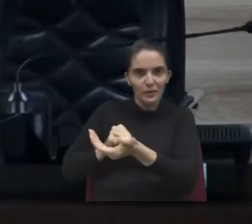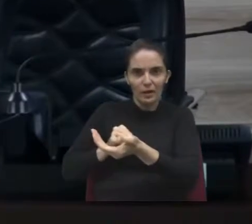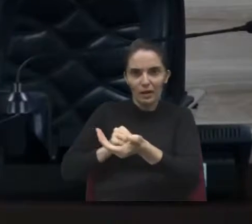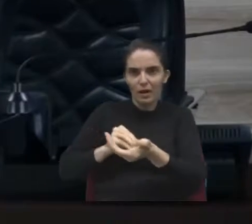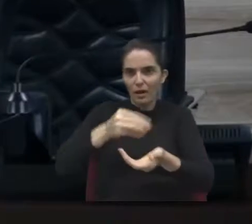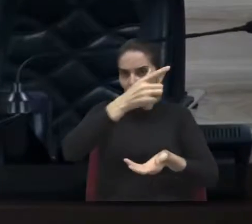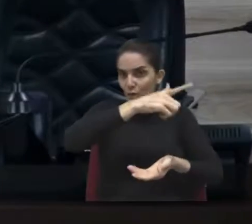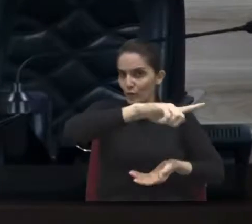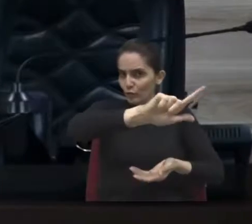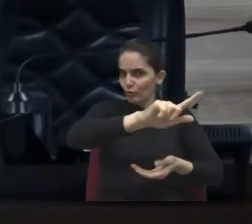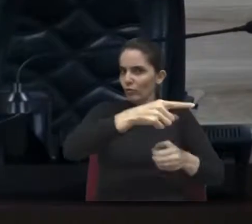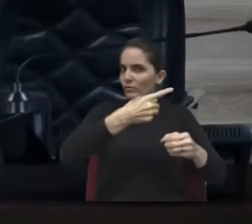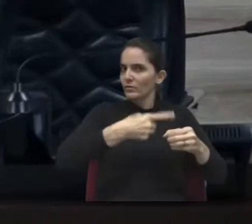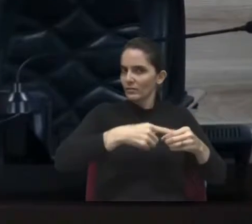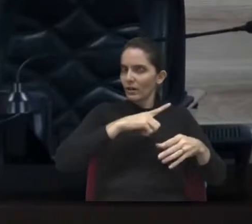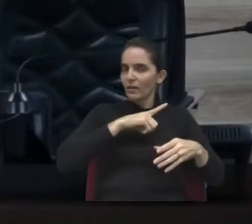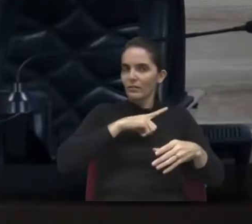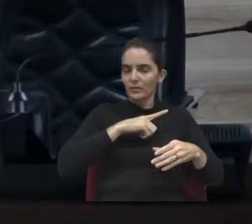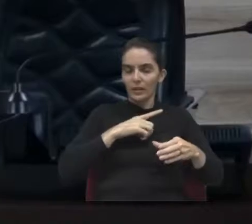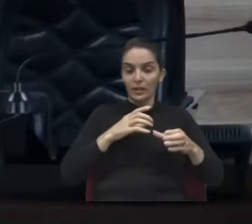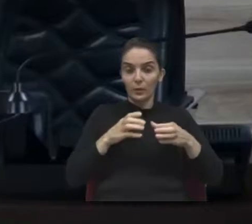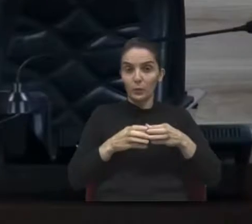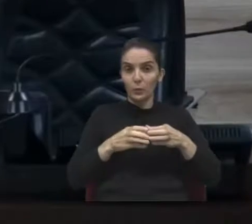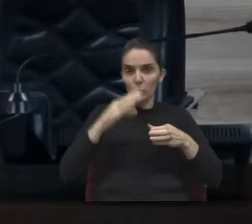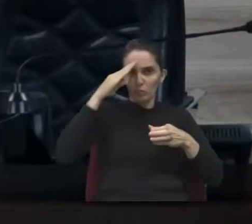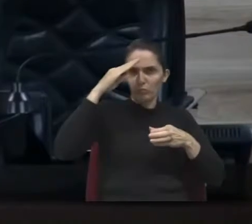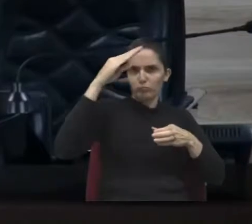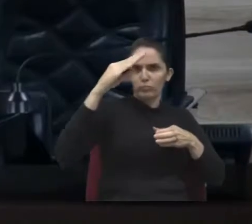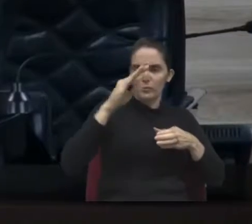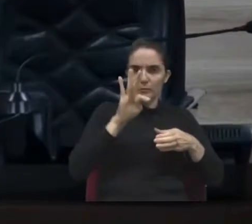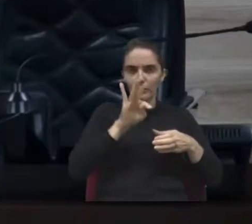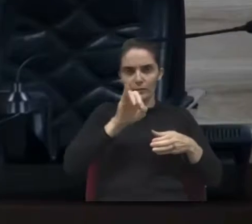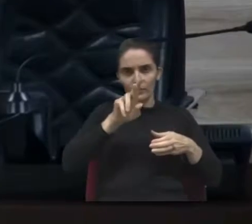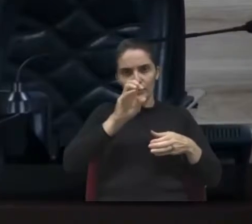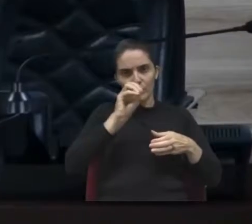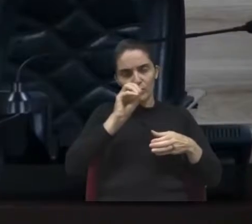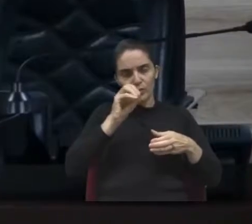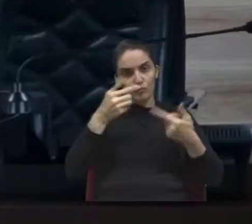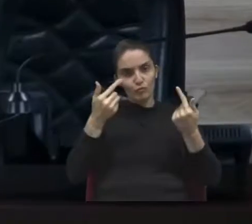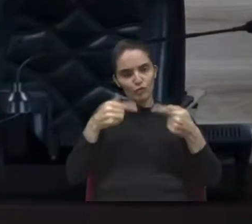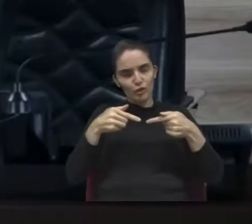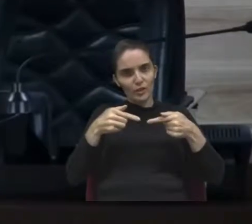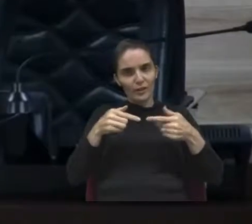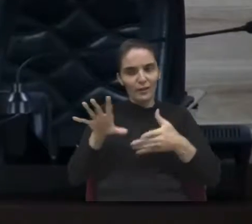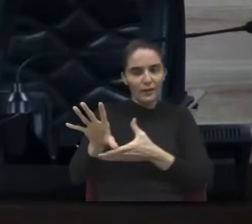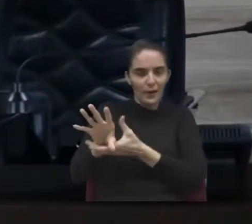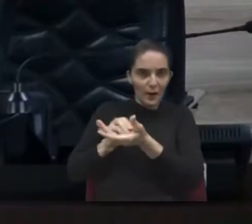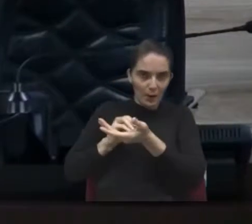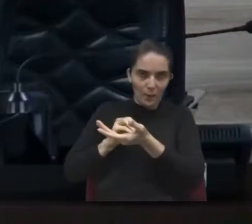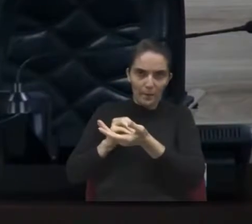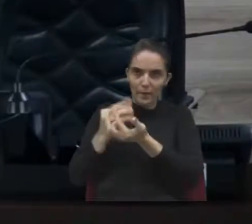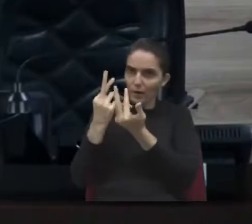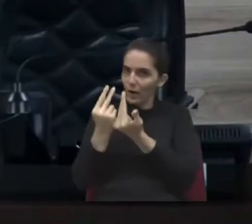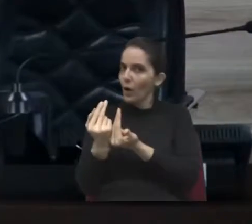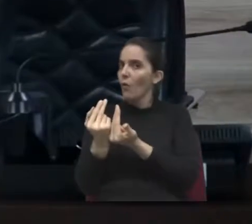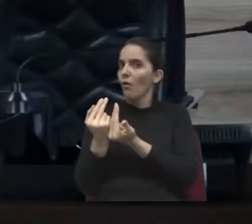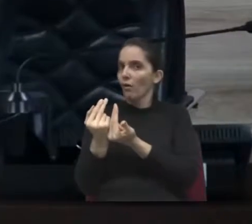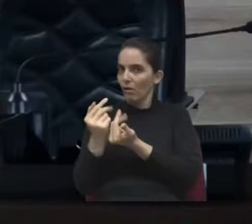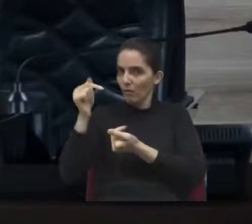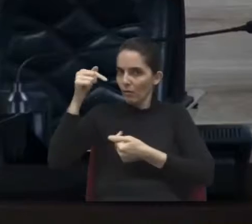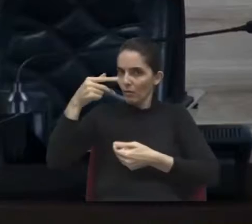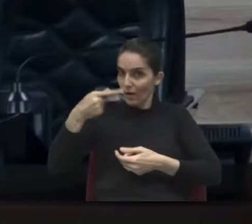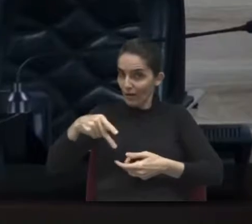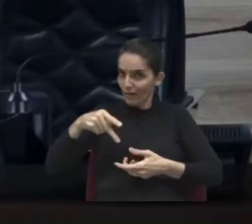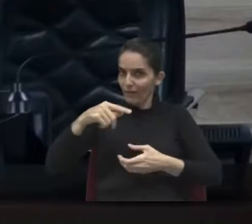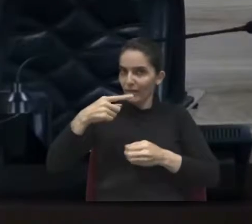tiro de guerra já estão copiando o modelo do tiro de guerra de Limeira, está sendo já modelo para o